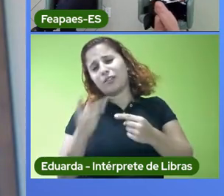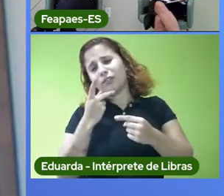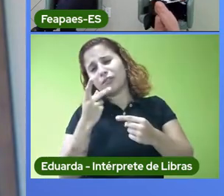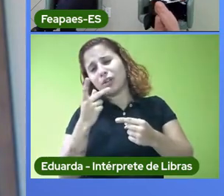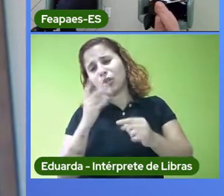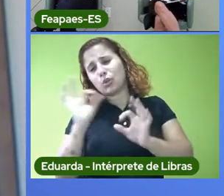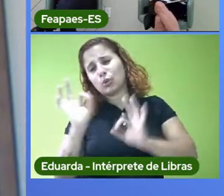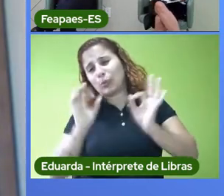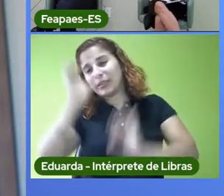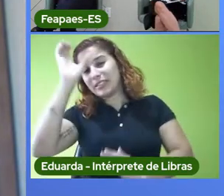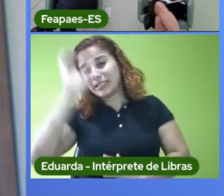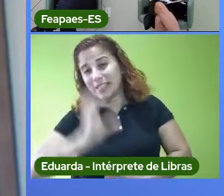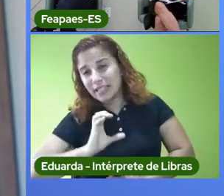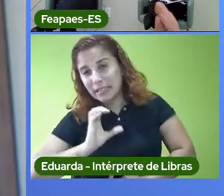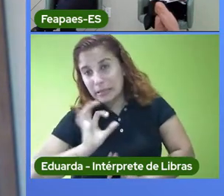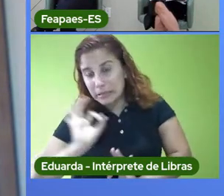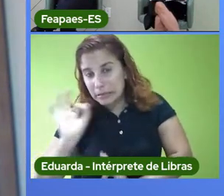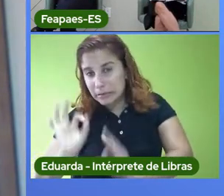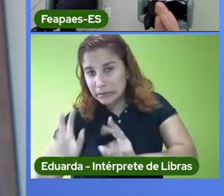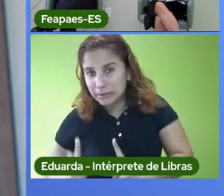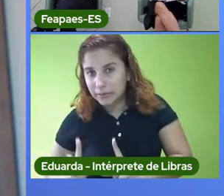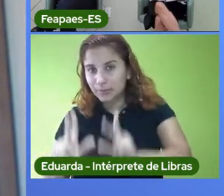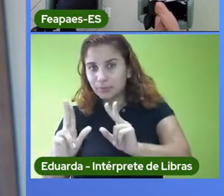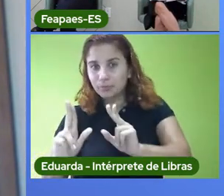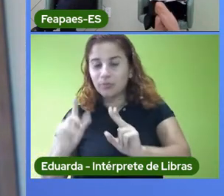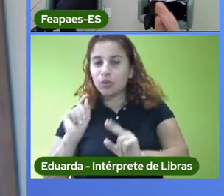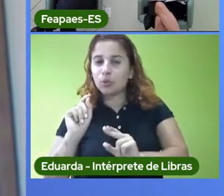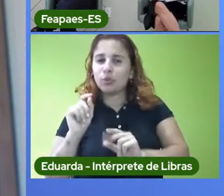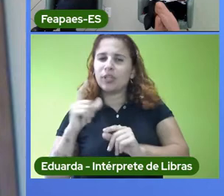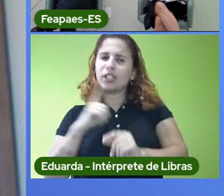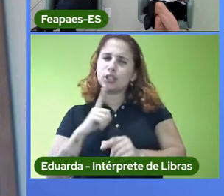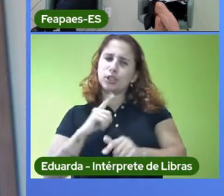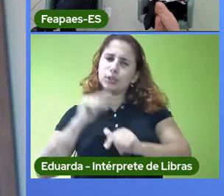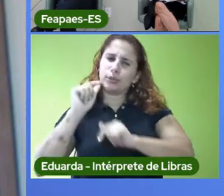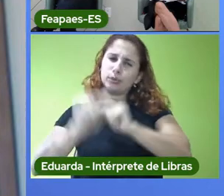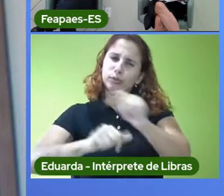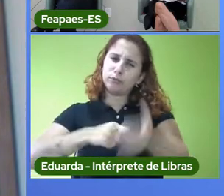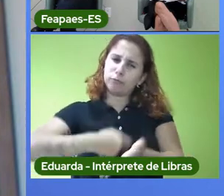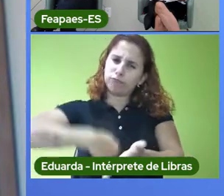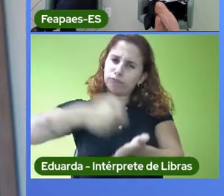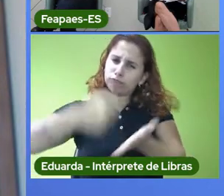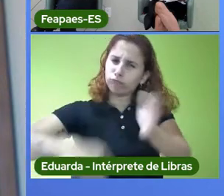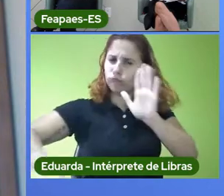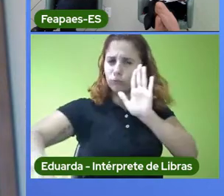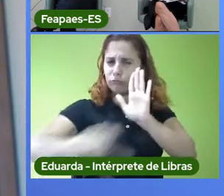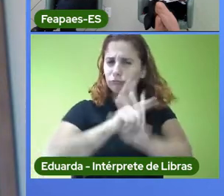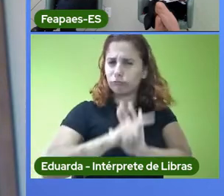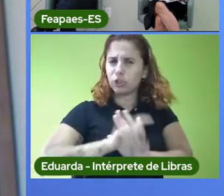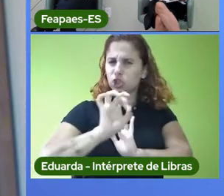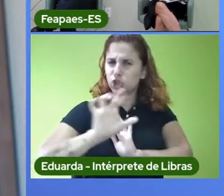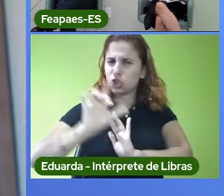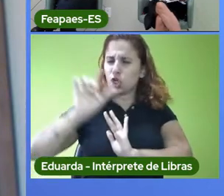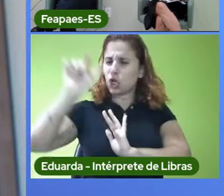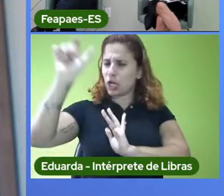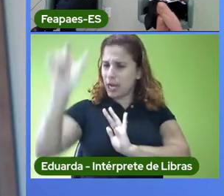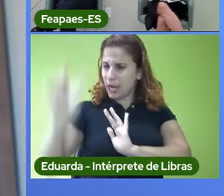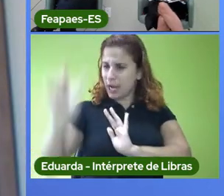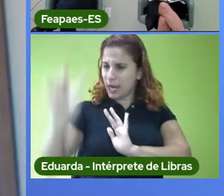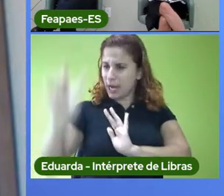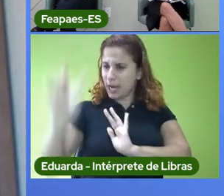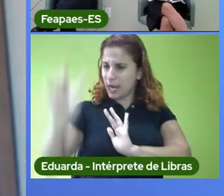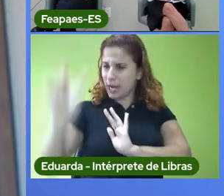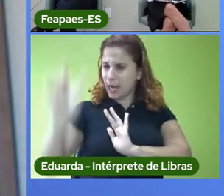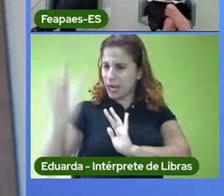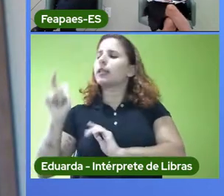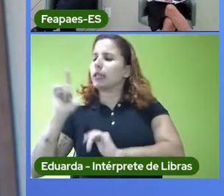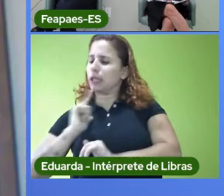eram as profissões ali regulamentadas em lei e que, portanto, só era cidadão, que tinha acesso aos direitos sociais de